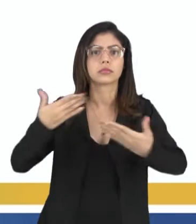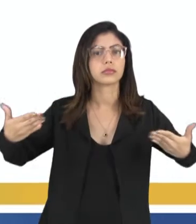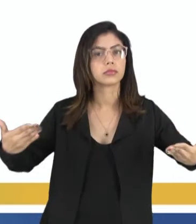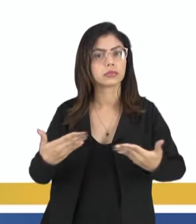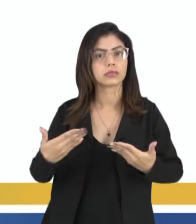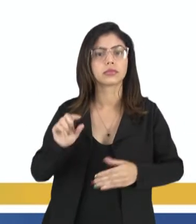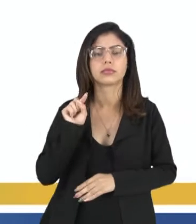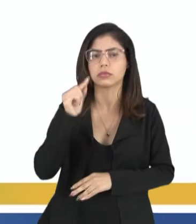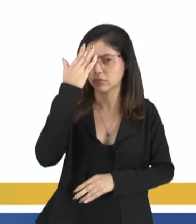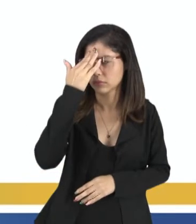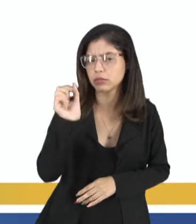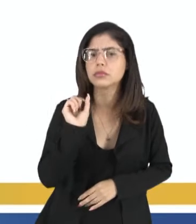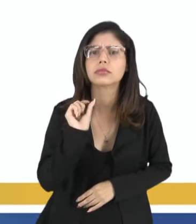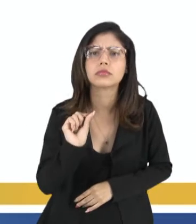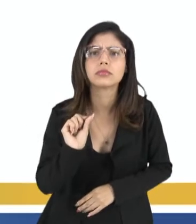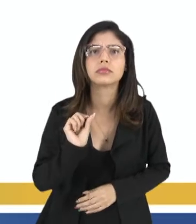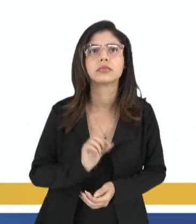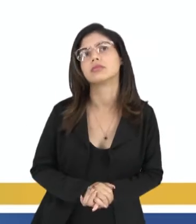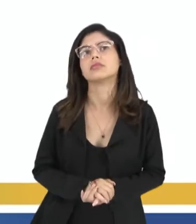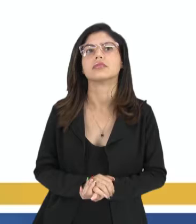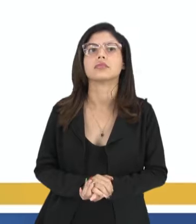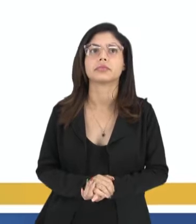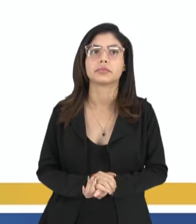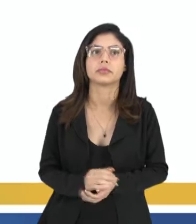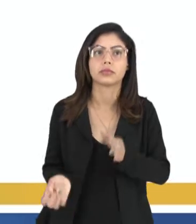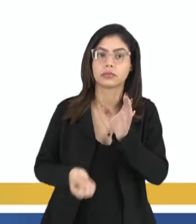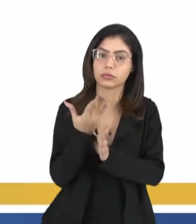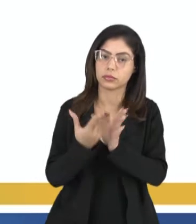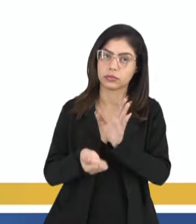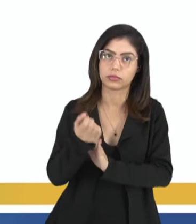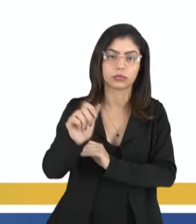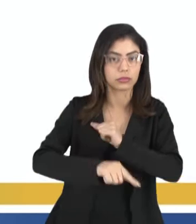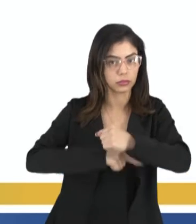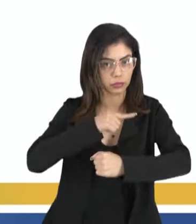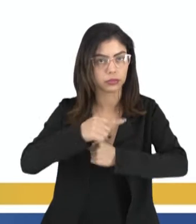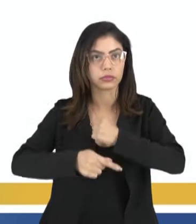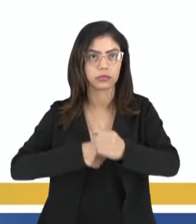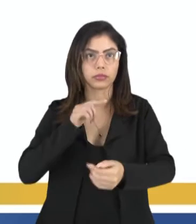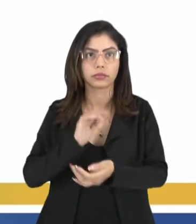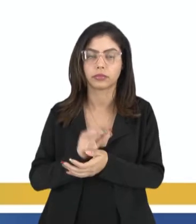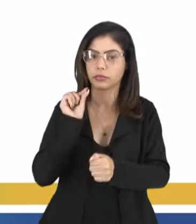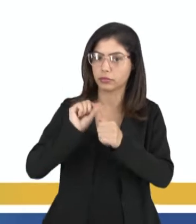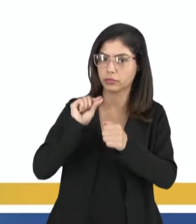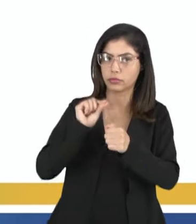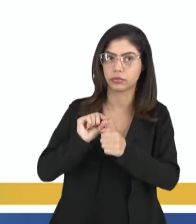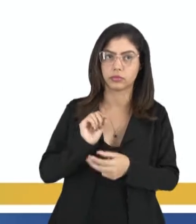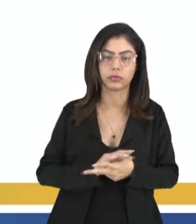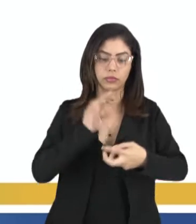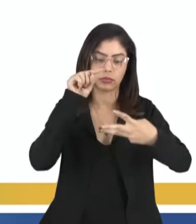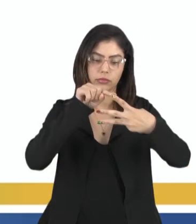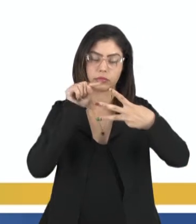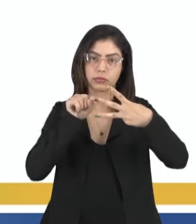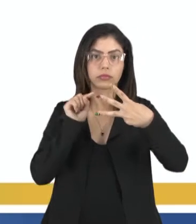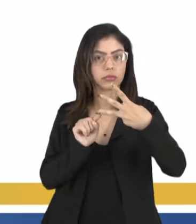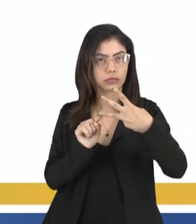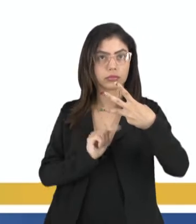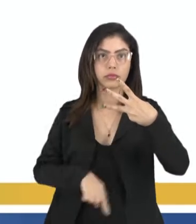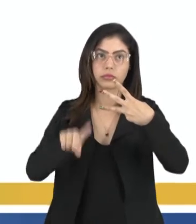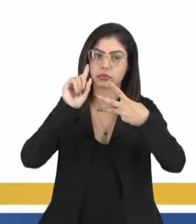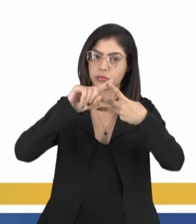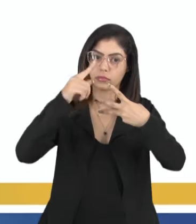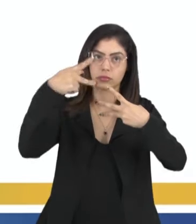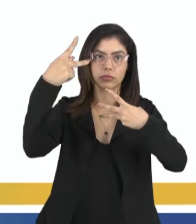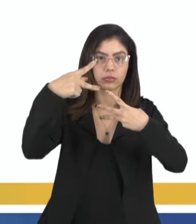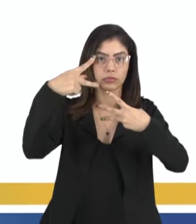que nós sabemos? Que a constituição do átomo é formado pelas três partículas subatômicas,